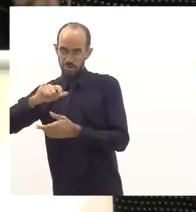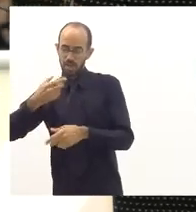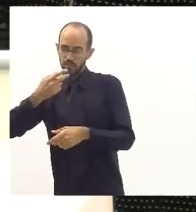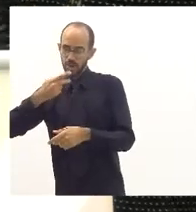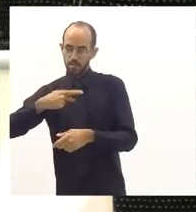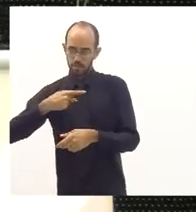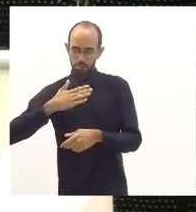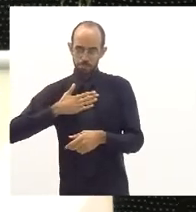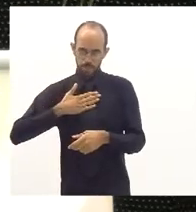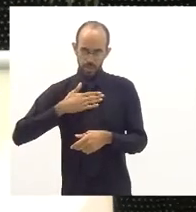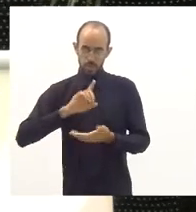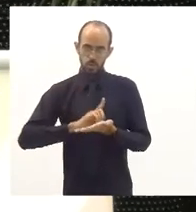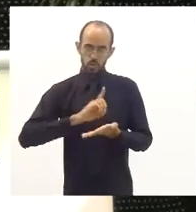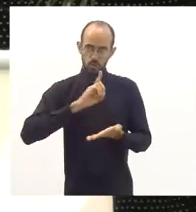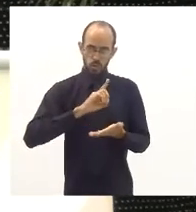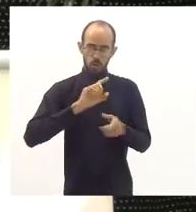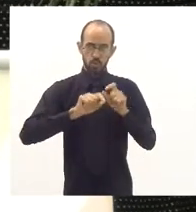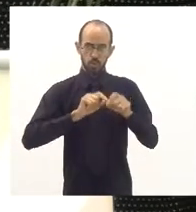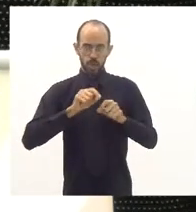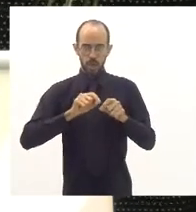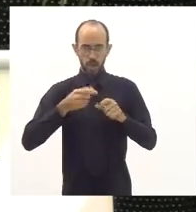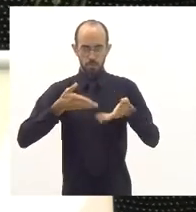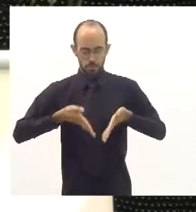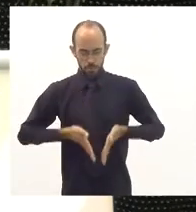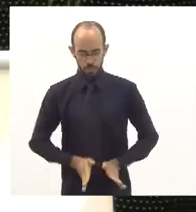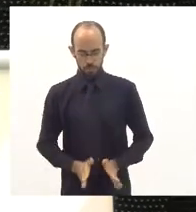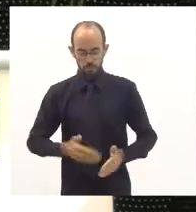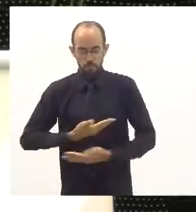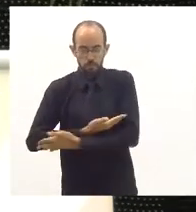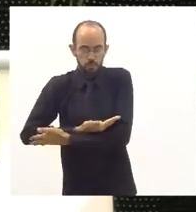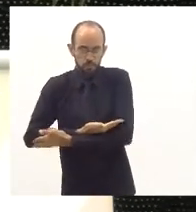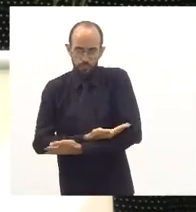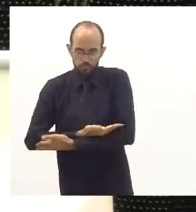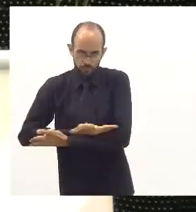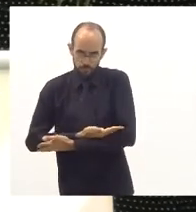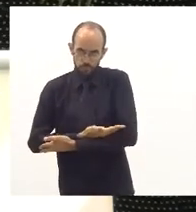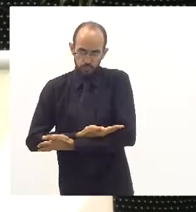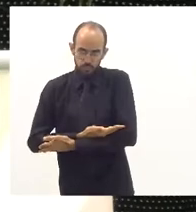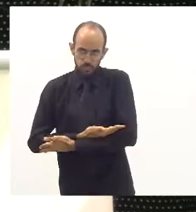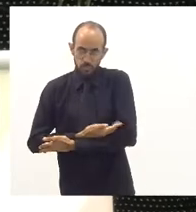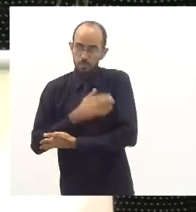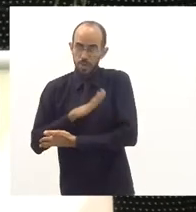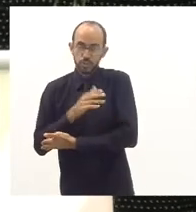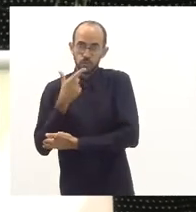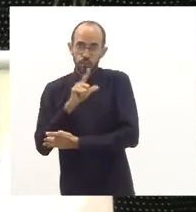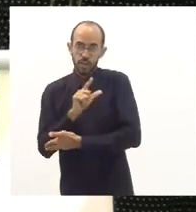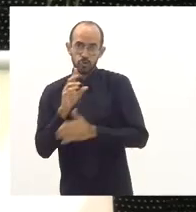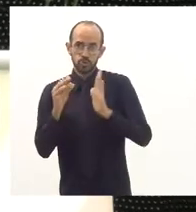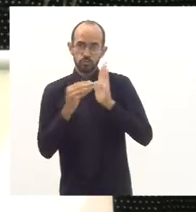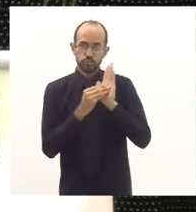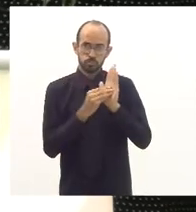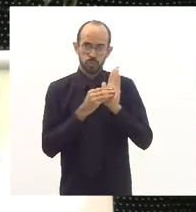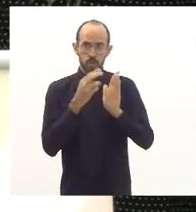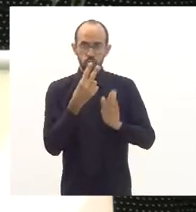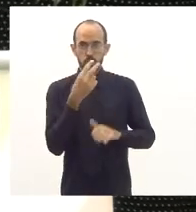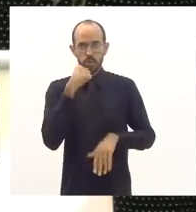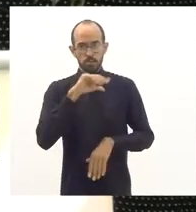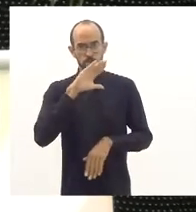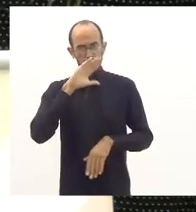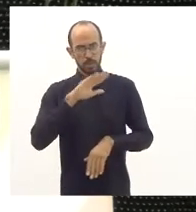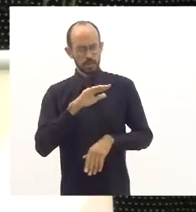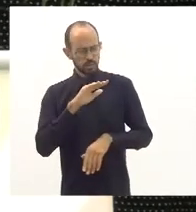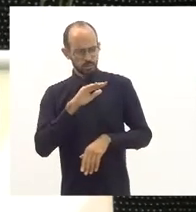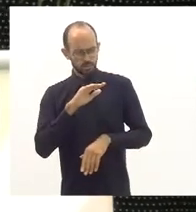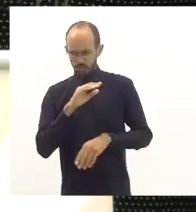doutora, nosso bebê vai nascer e nós não vamos conseguir registrá-lo no nome de duas mães. Eu,